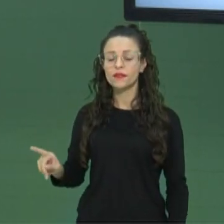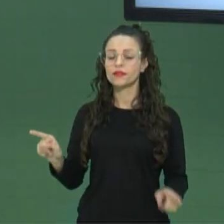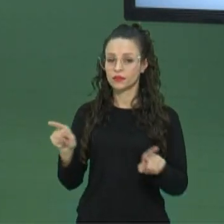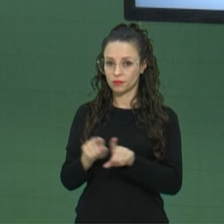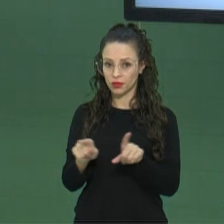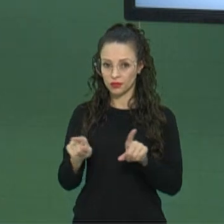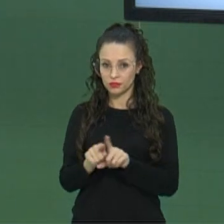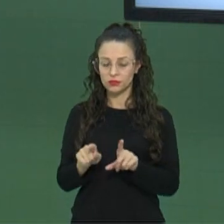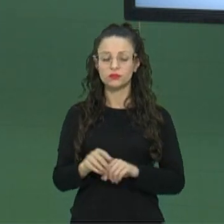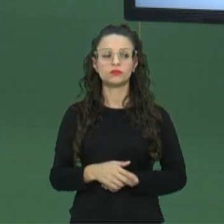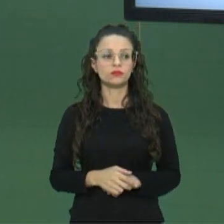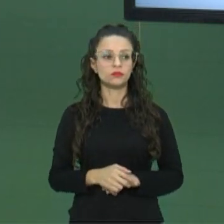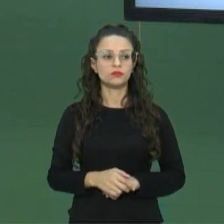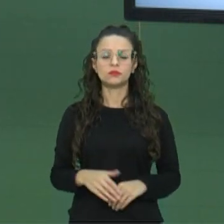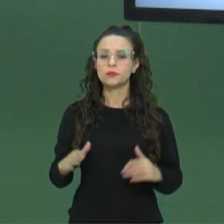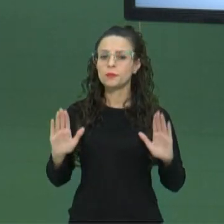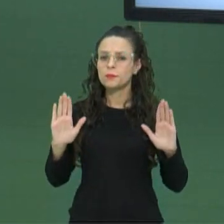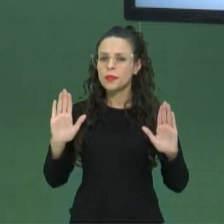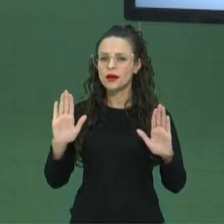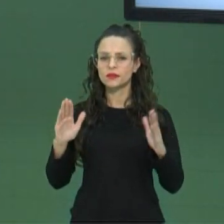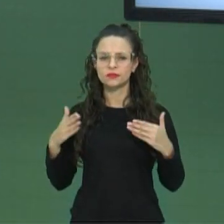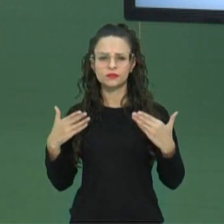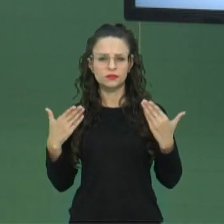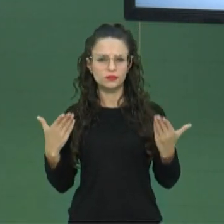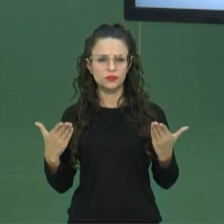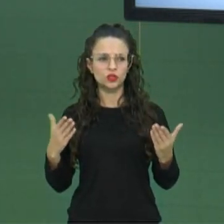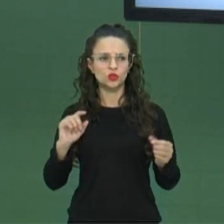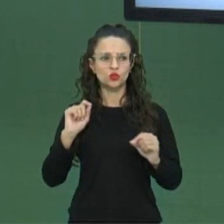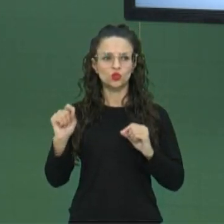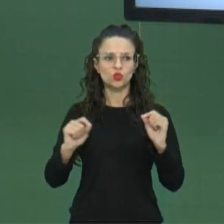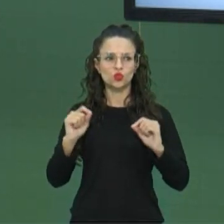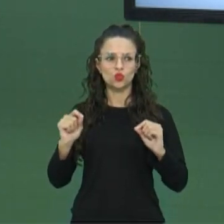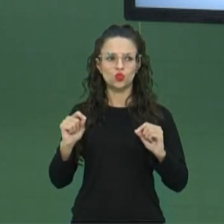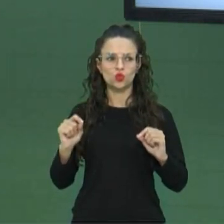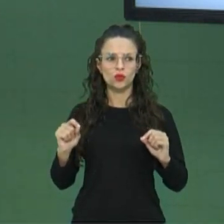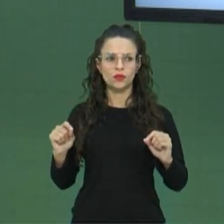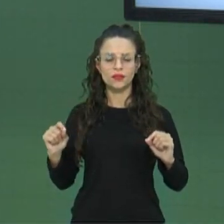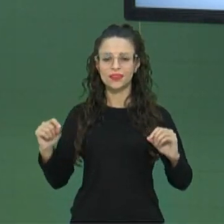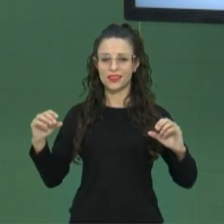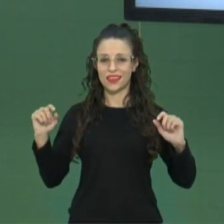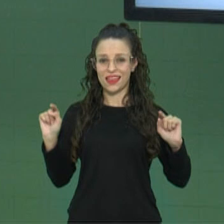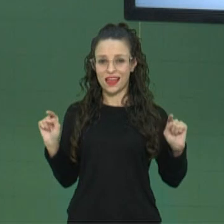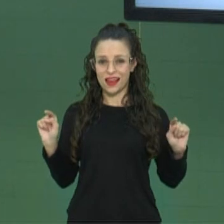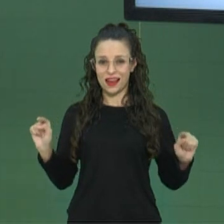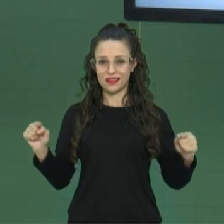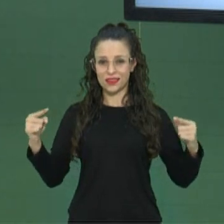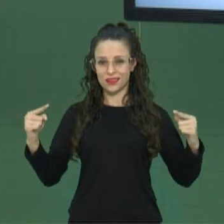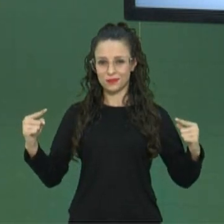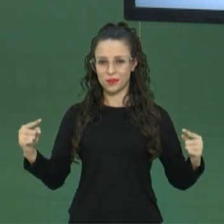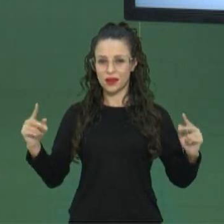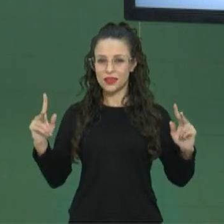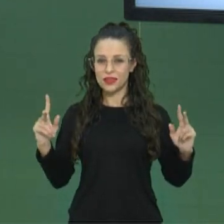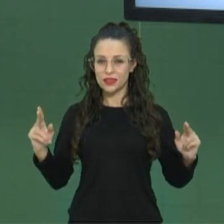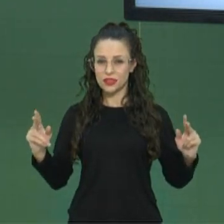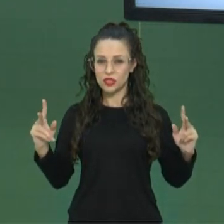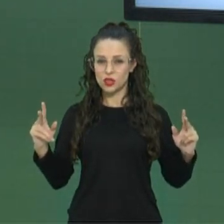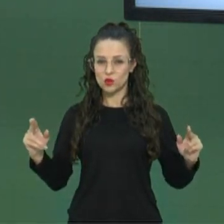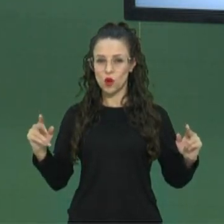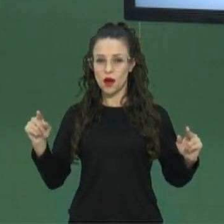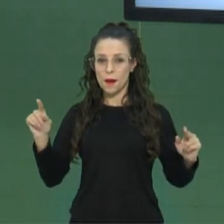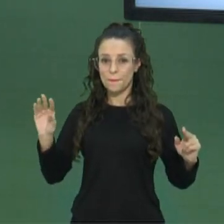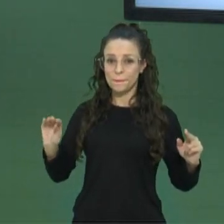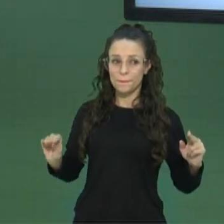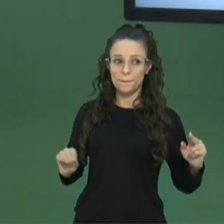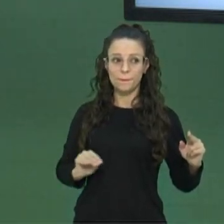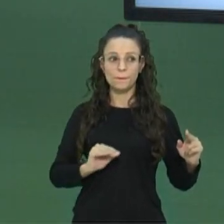ligantes diferentes. Quando acontece dos ligantes iguais estarem no mesmo lado do plano, né?